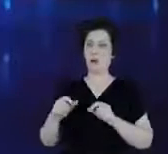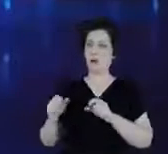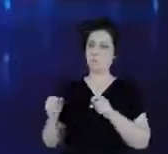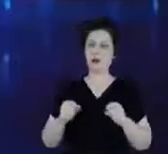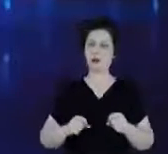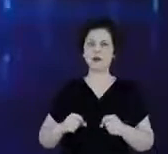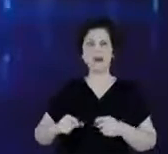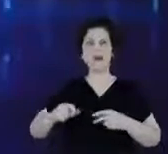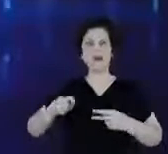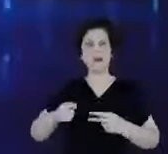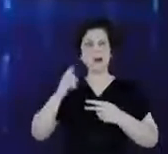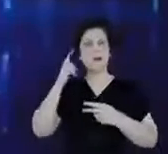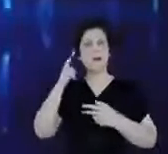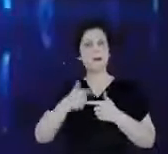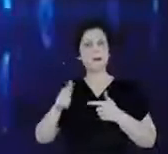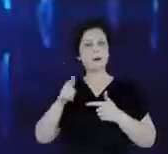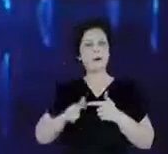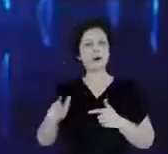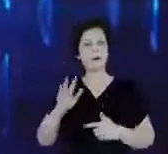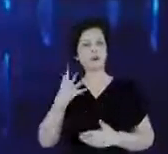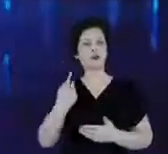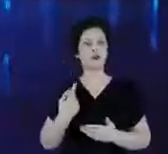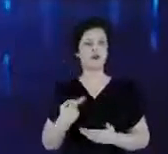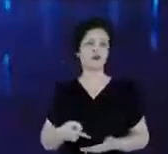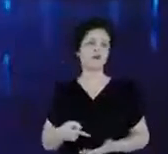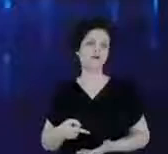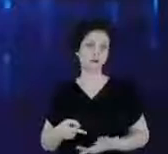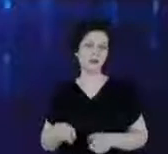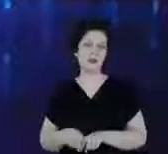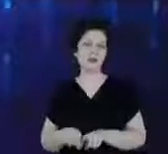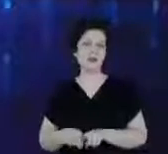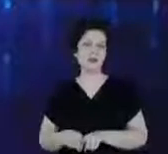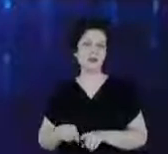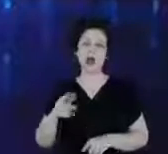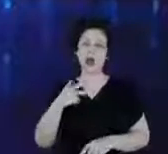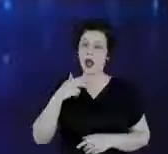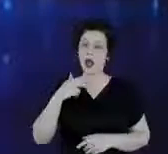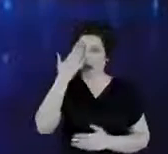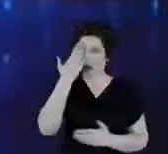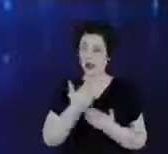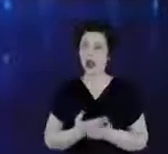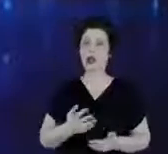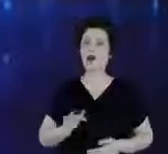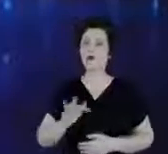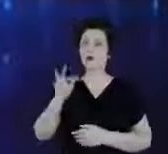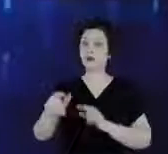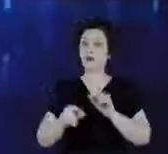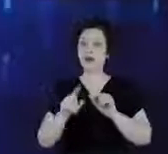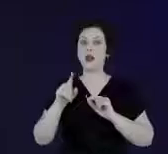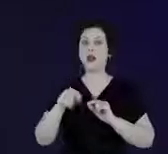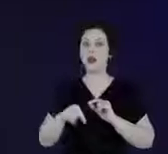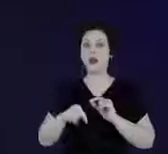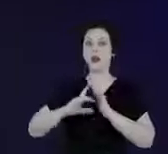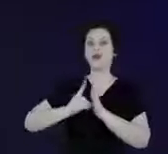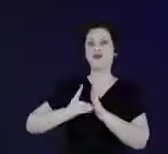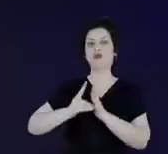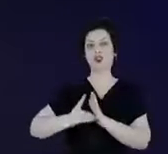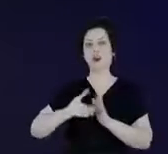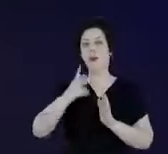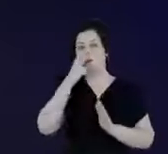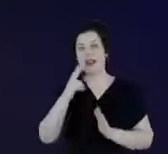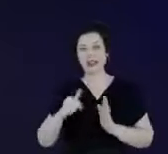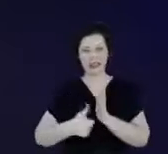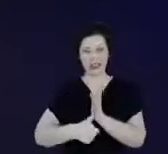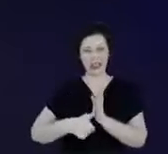exemplo para resolver o problema de identidade no Brasil né Eu acho que no futuro pics pode virar a nossa identidade digital porque